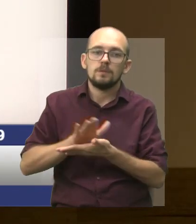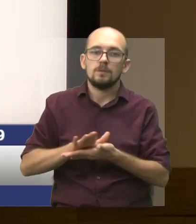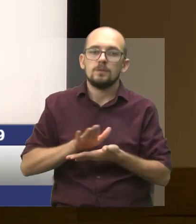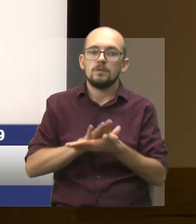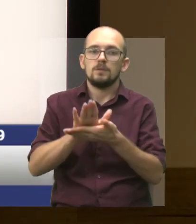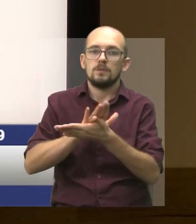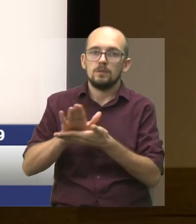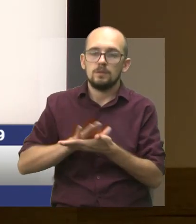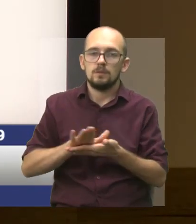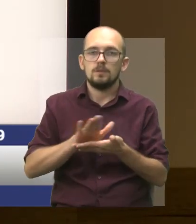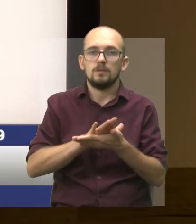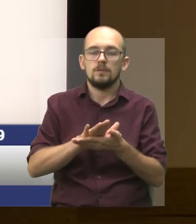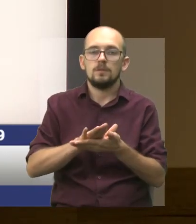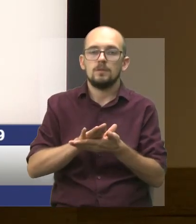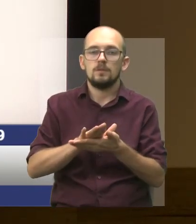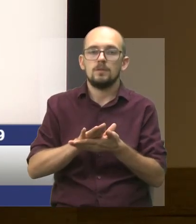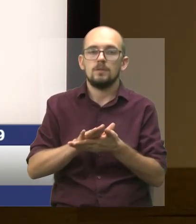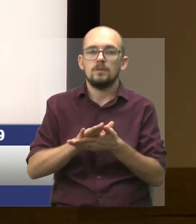narradas